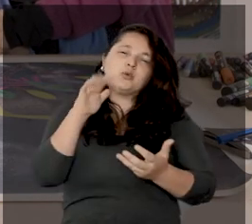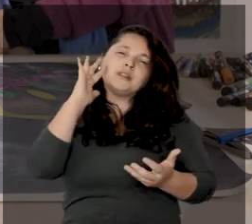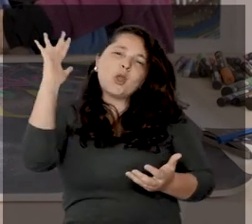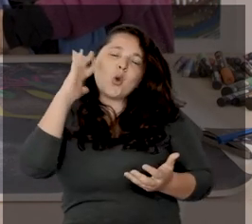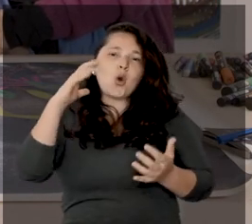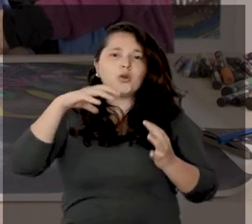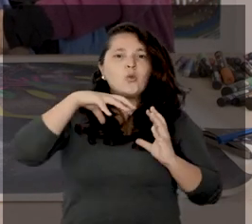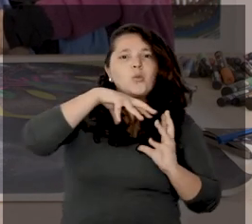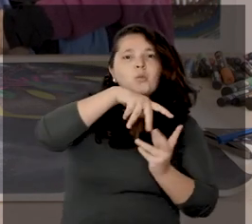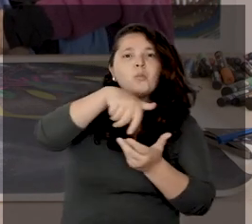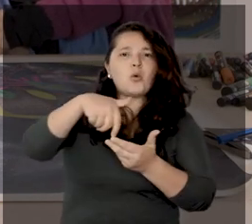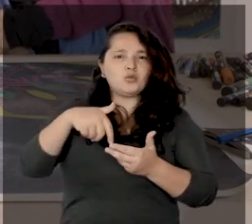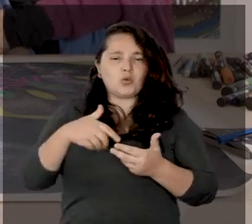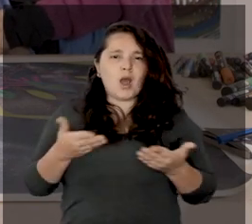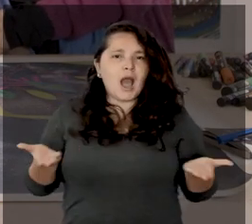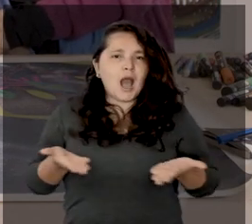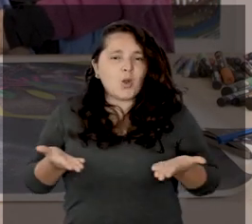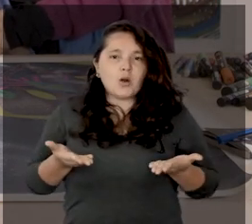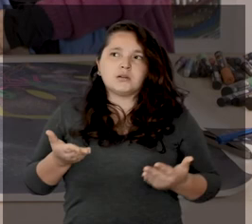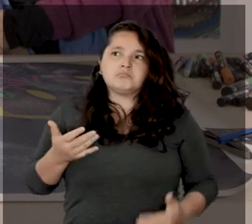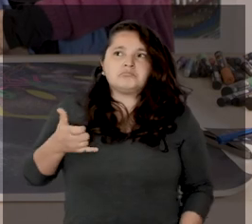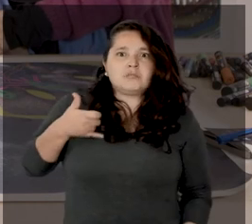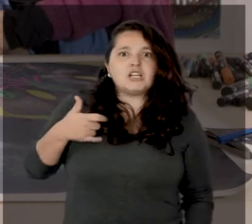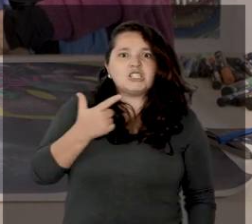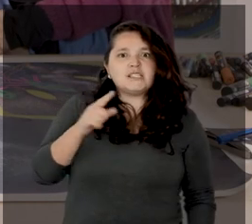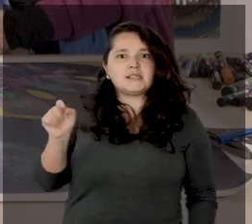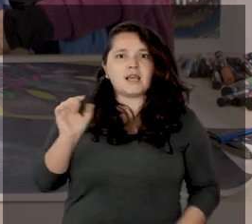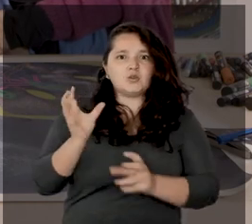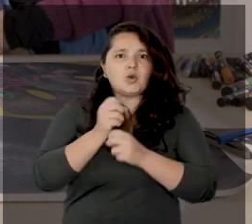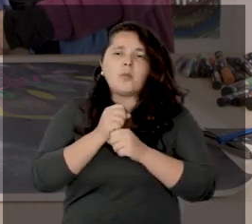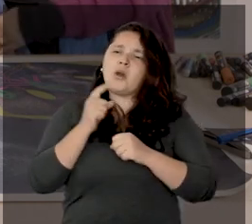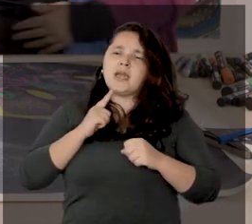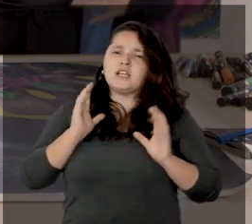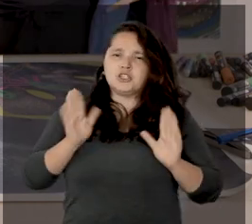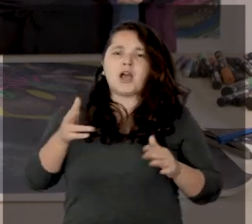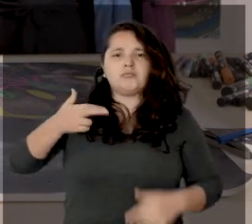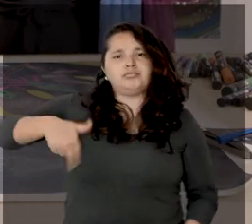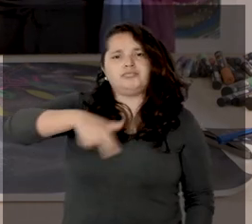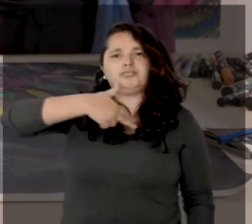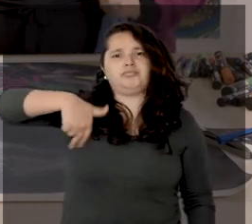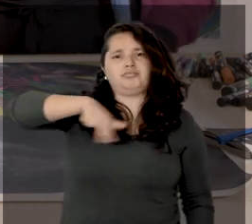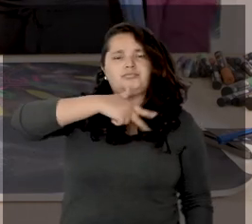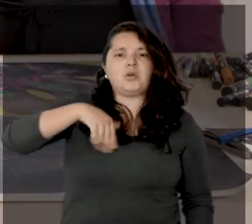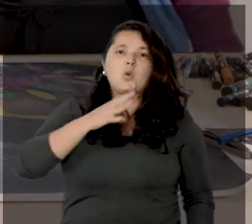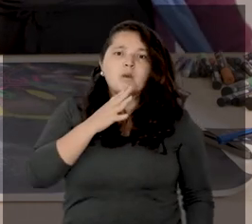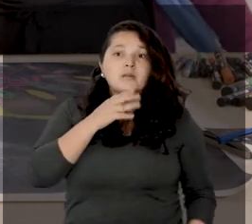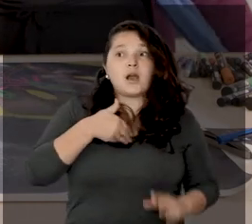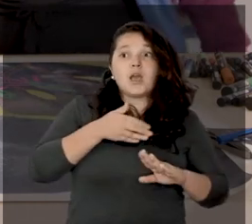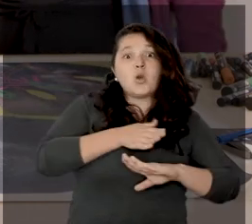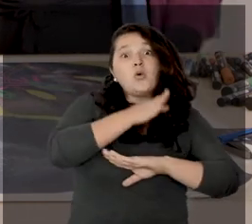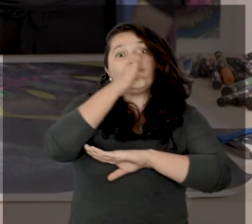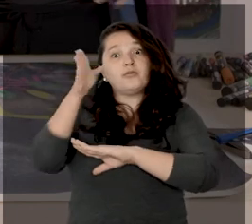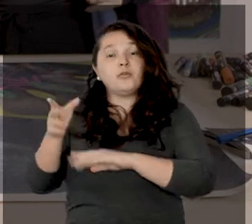mundo midiático, nesse mundo dos signos há 100 anos, basicamente. Né? E aí, né, eu me vejo indo lá na Alemanha,